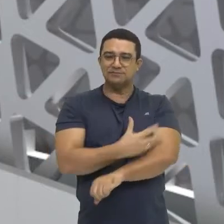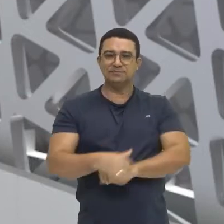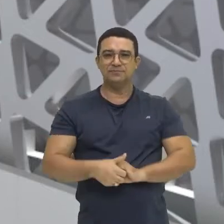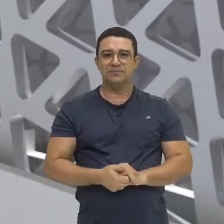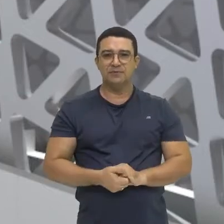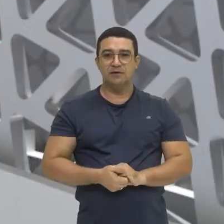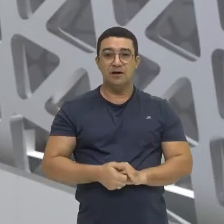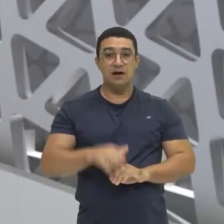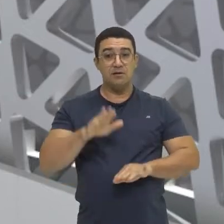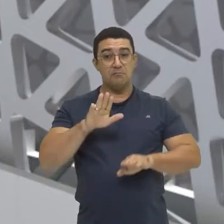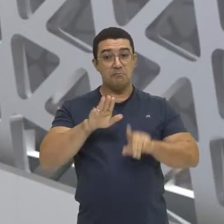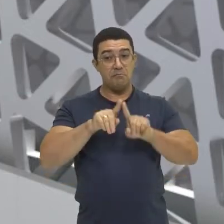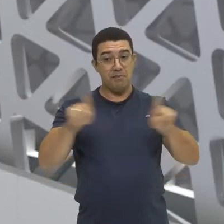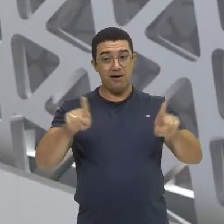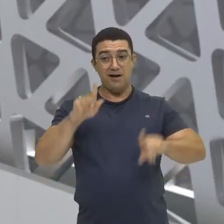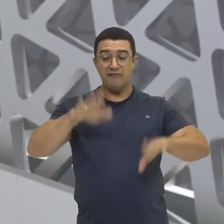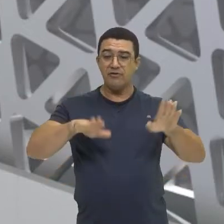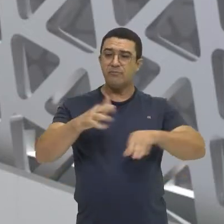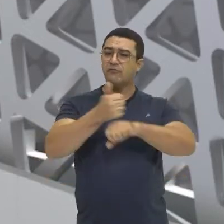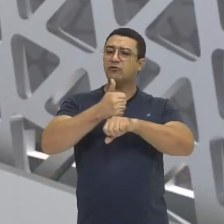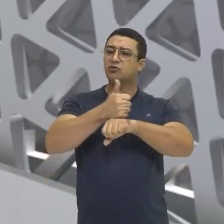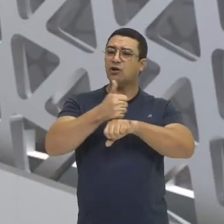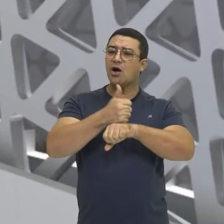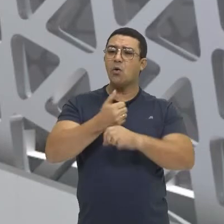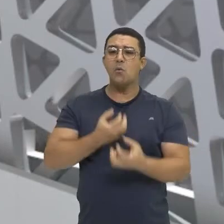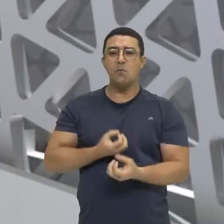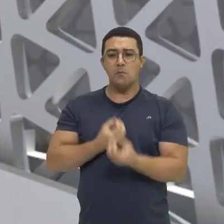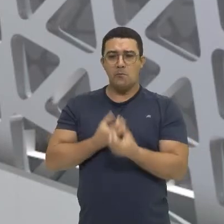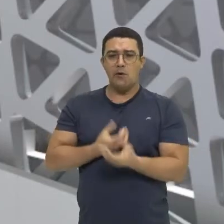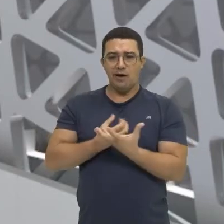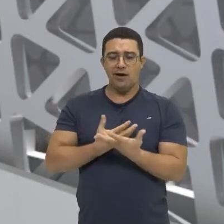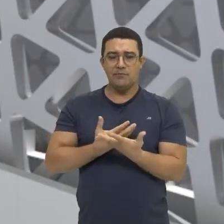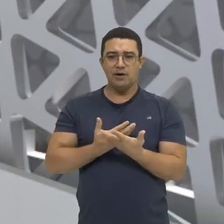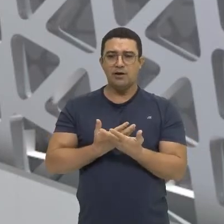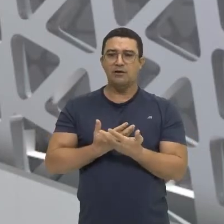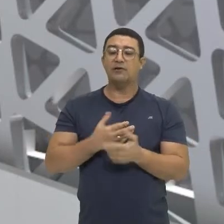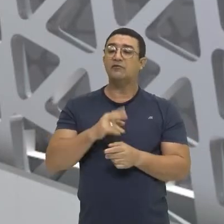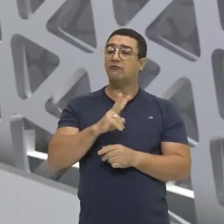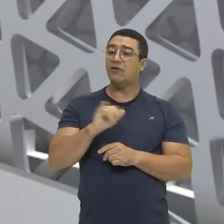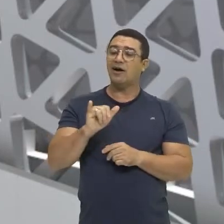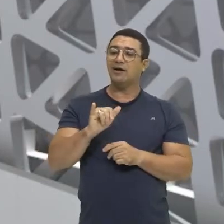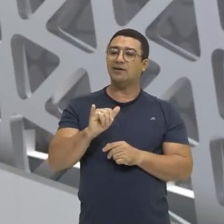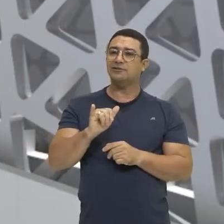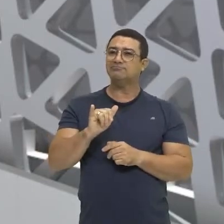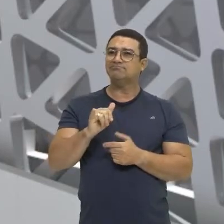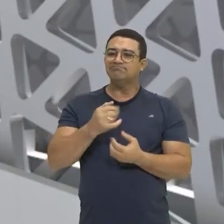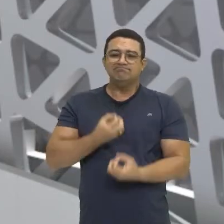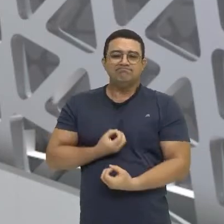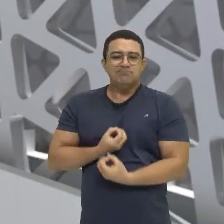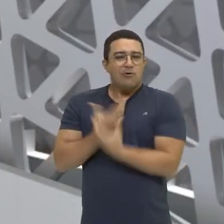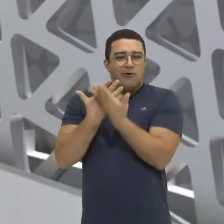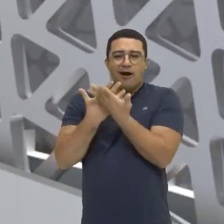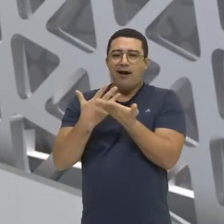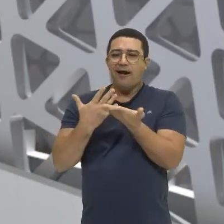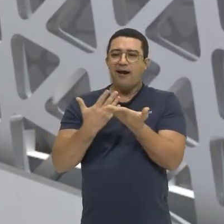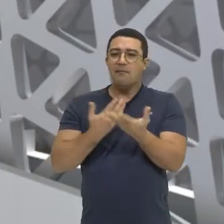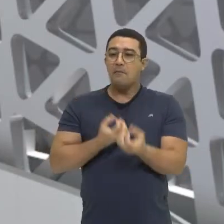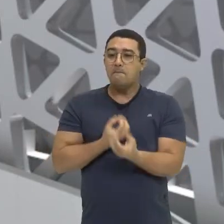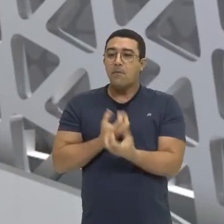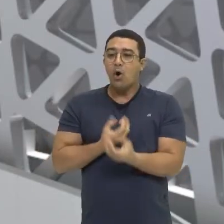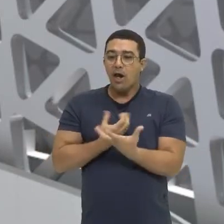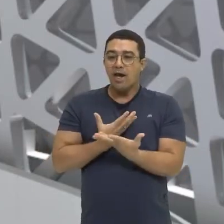É claro que quando o poeta ele vai interpretar o poeta não, a pessoa que vai interpretar esse poema, ela vai